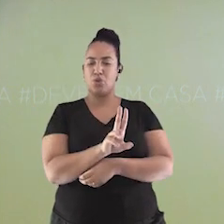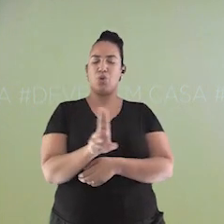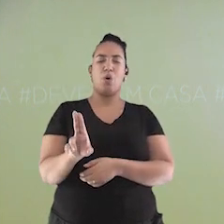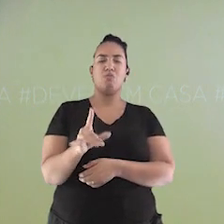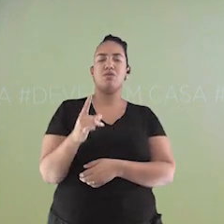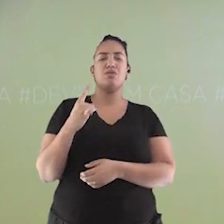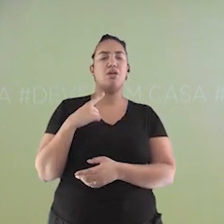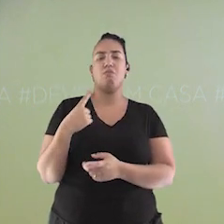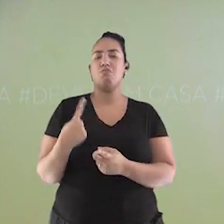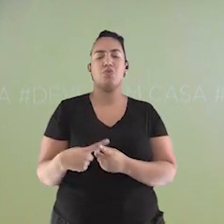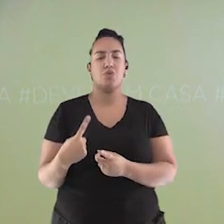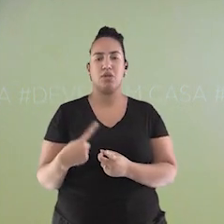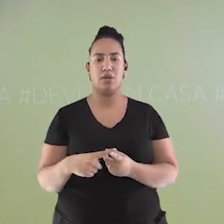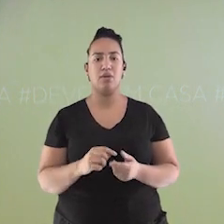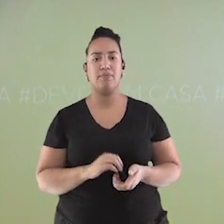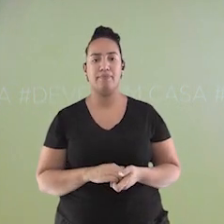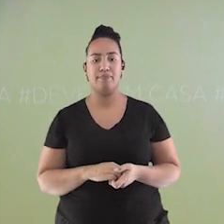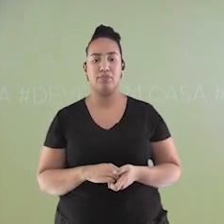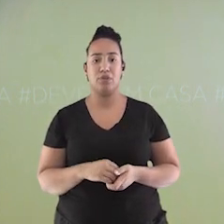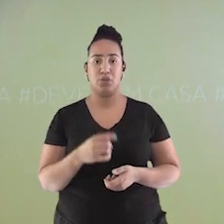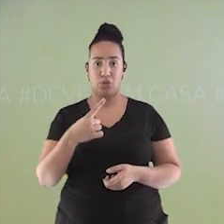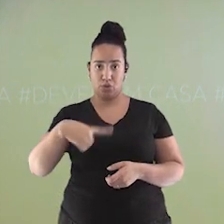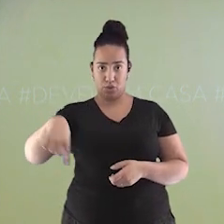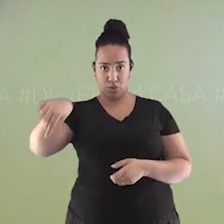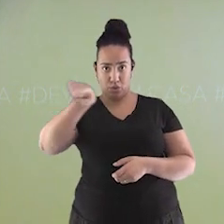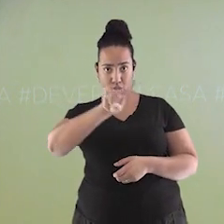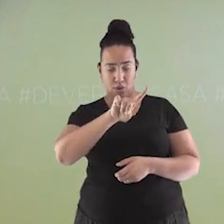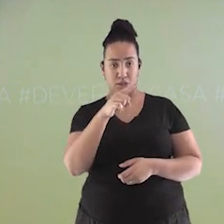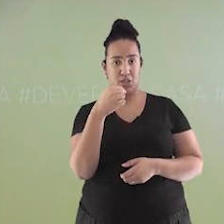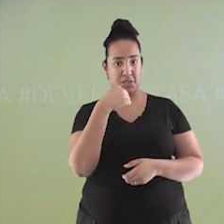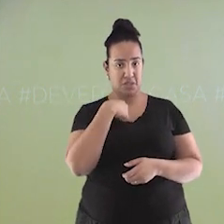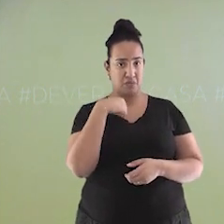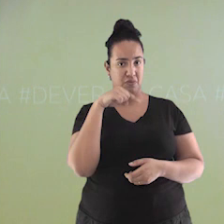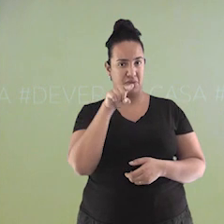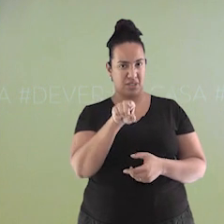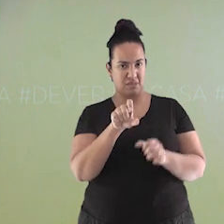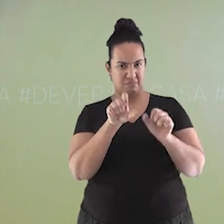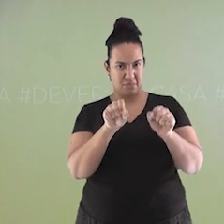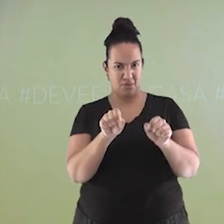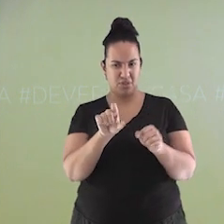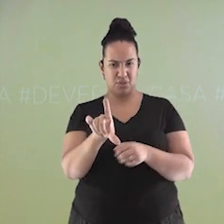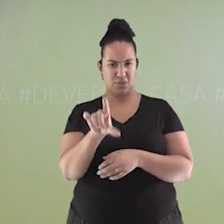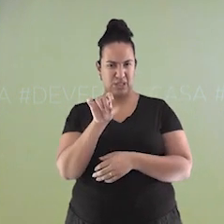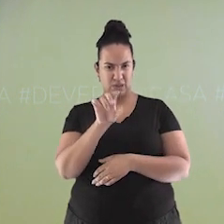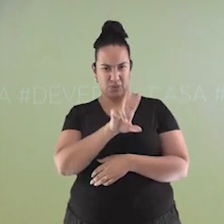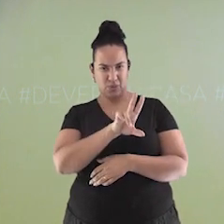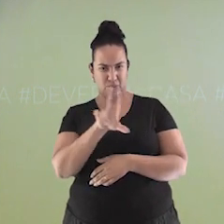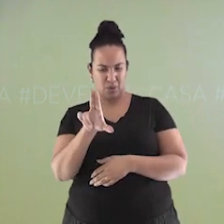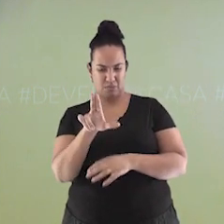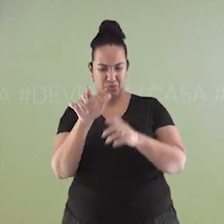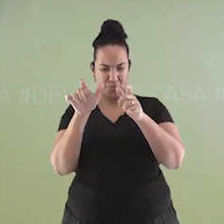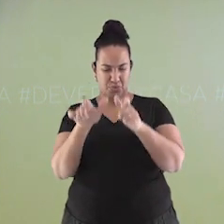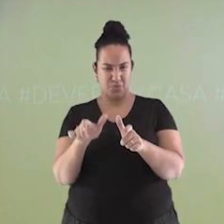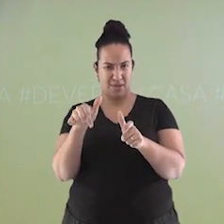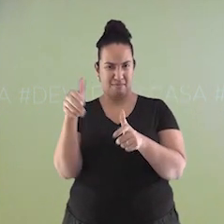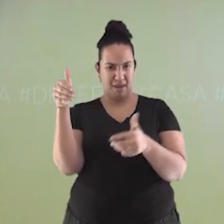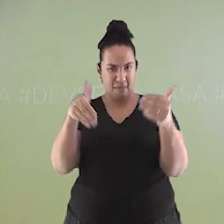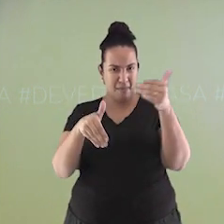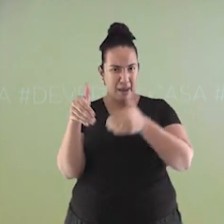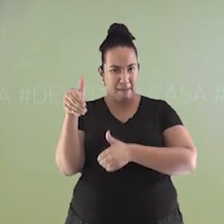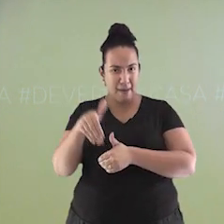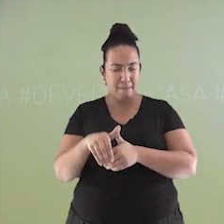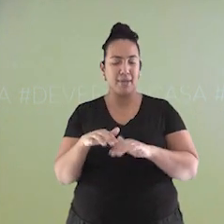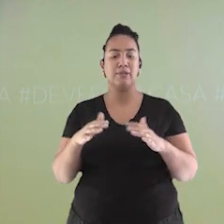nomes? Será que nós, você e eu, podemos escolher os nomes dos lugares que